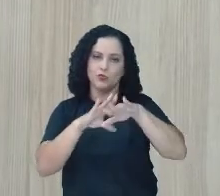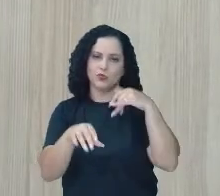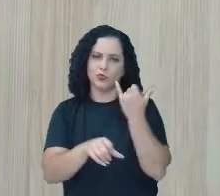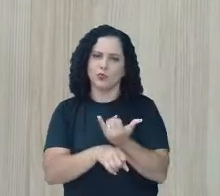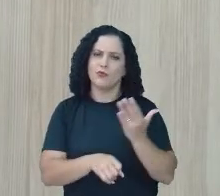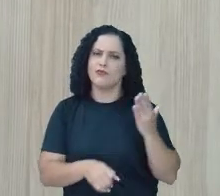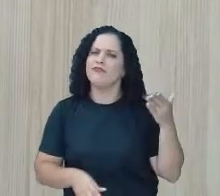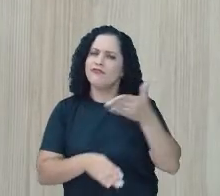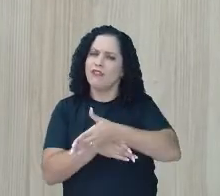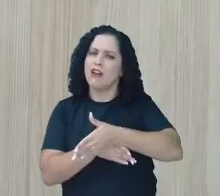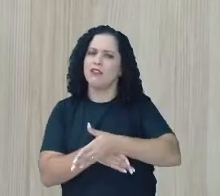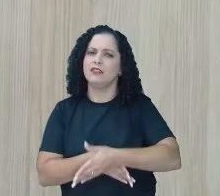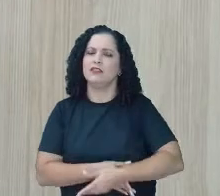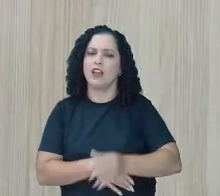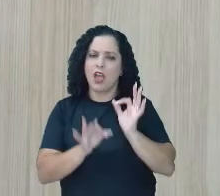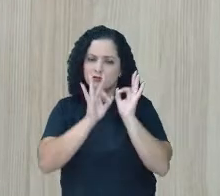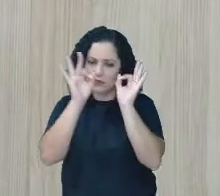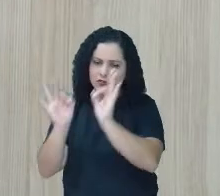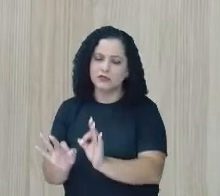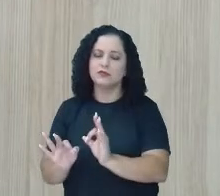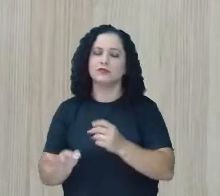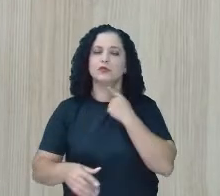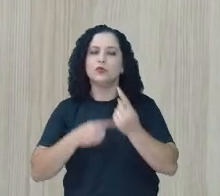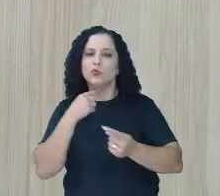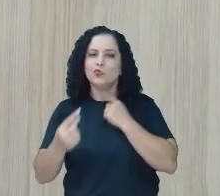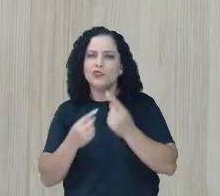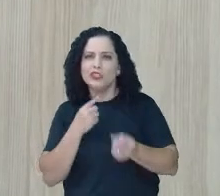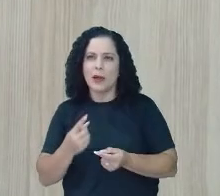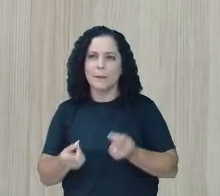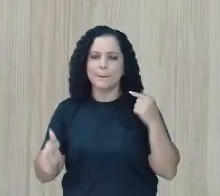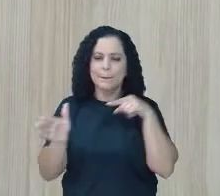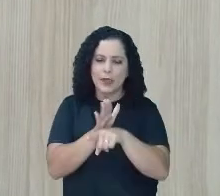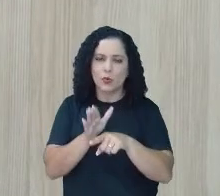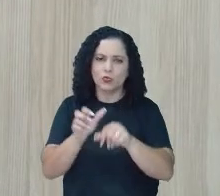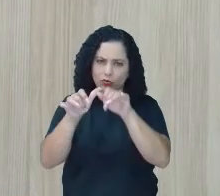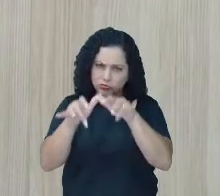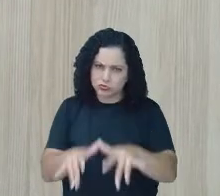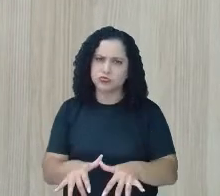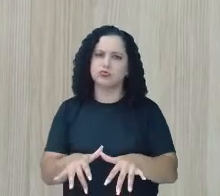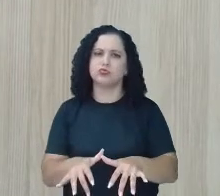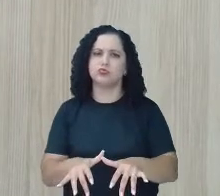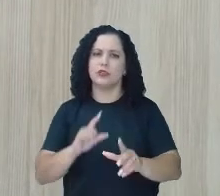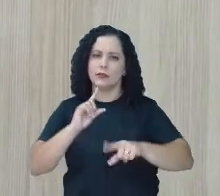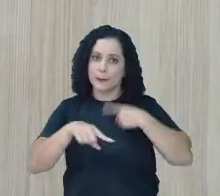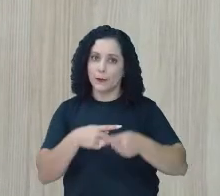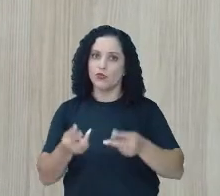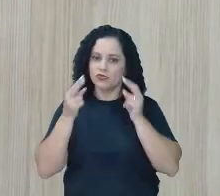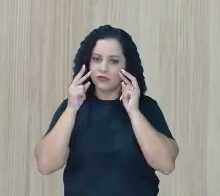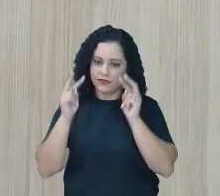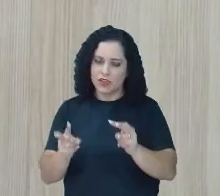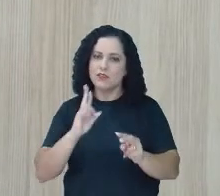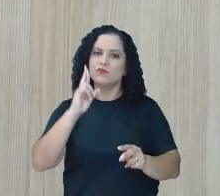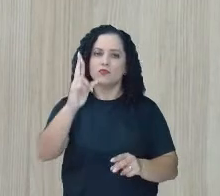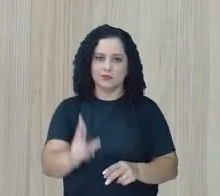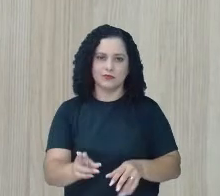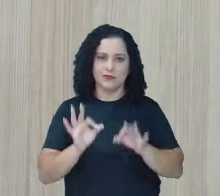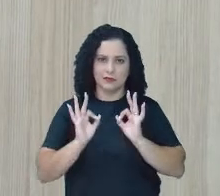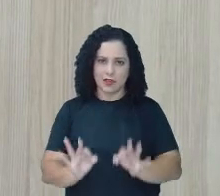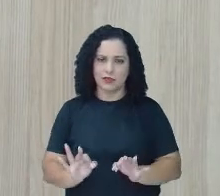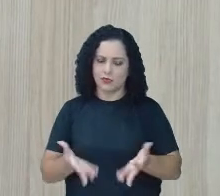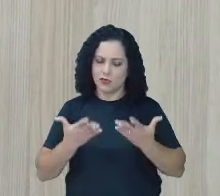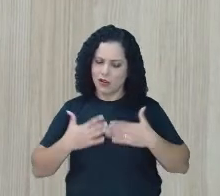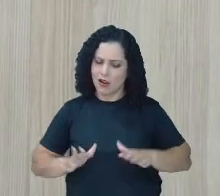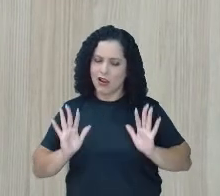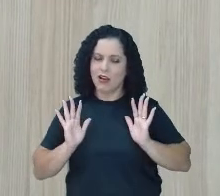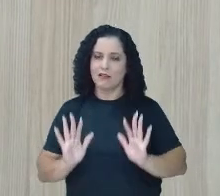assiste, deixa teu comentário lá também, tua dúvida, que a gente vai estar dando uma olhadinha também, certo? Não se preocupe.